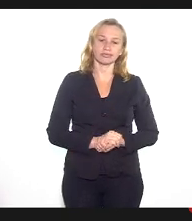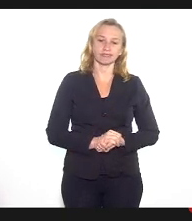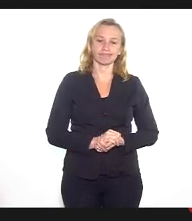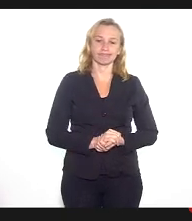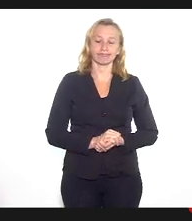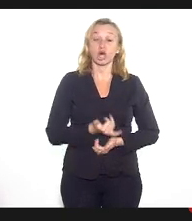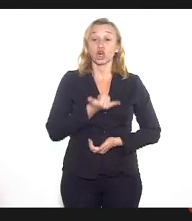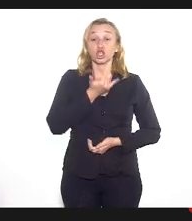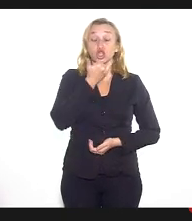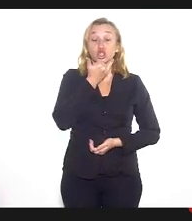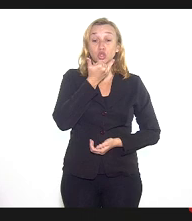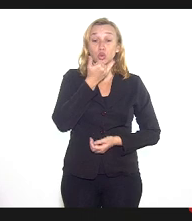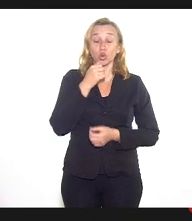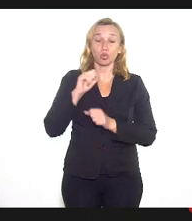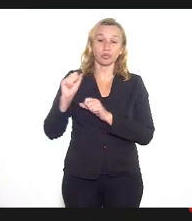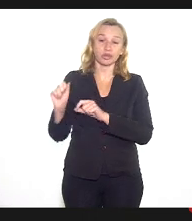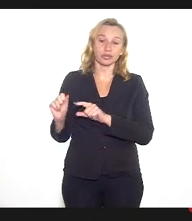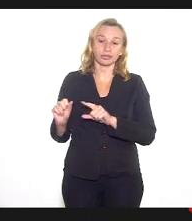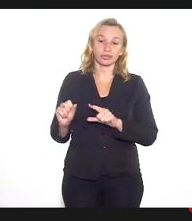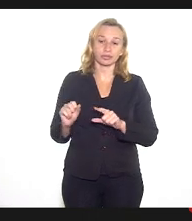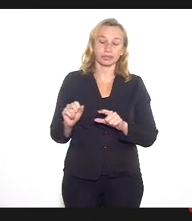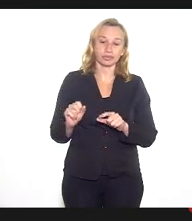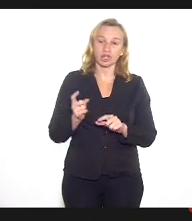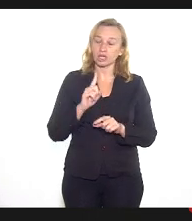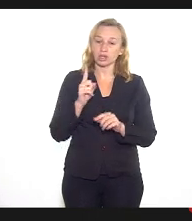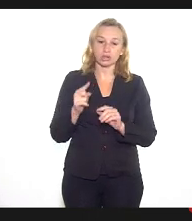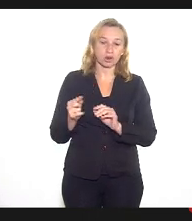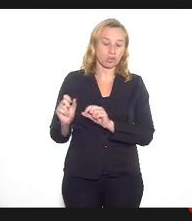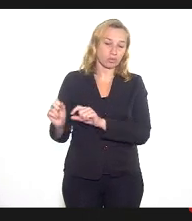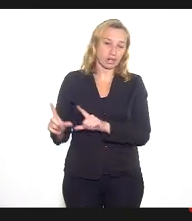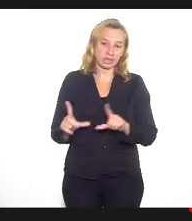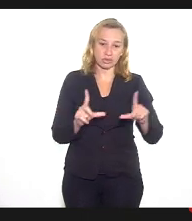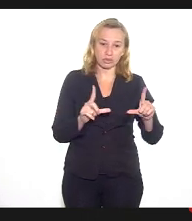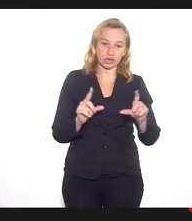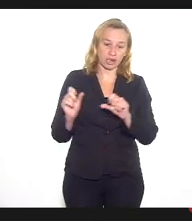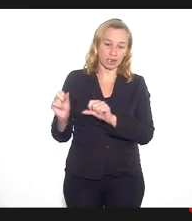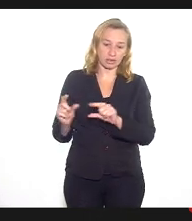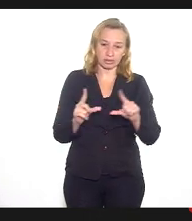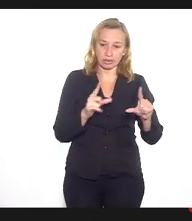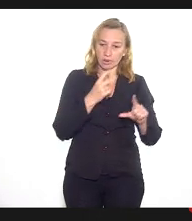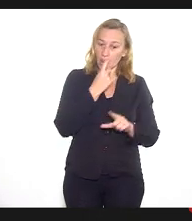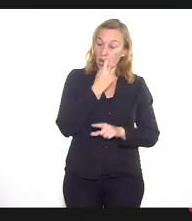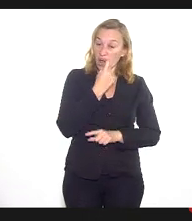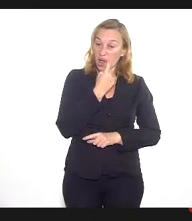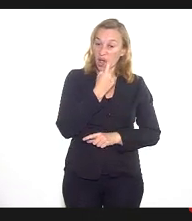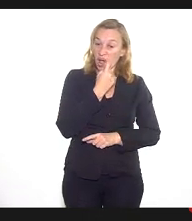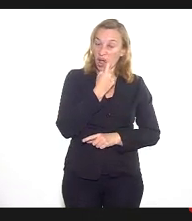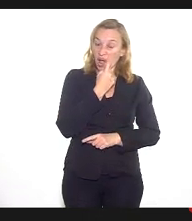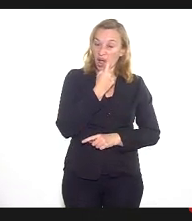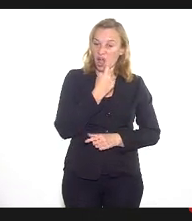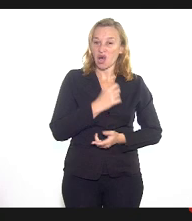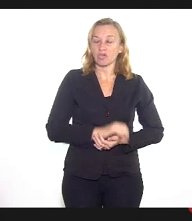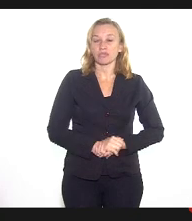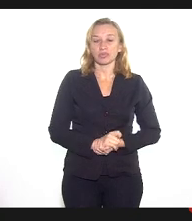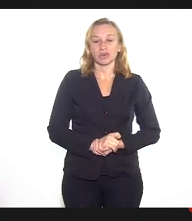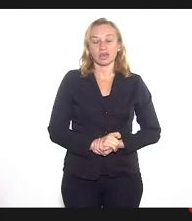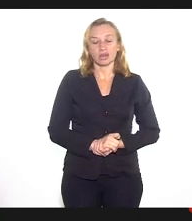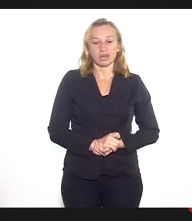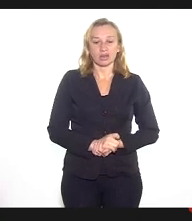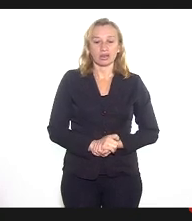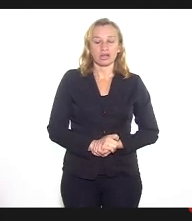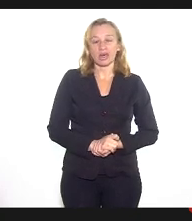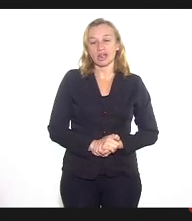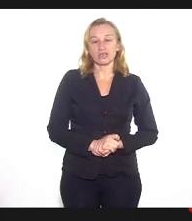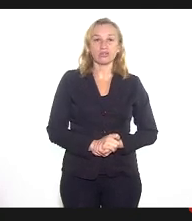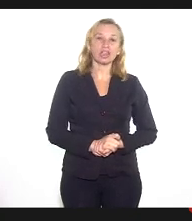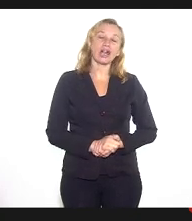propriedade. Ah, desculpe, estão me informando aqui que ainda não passou o slide. Não, ainda está no Petrobras Brasil. Estou vendo na